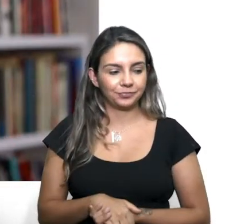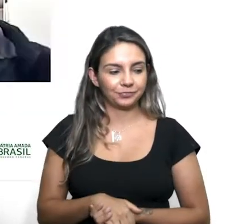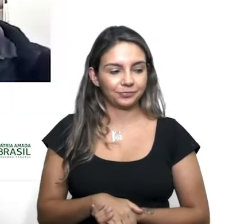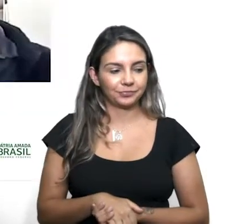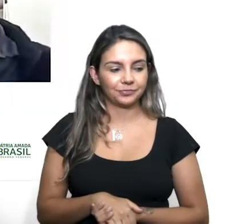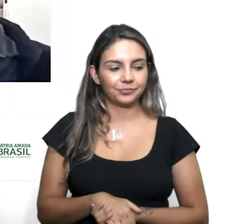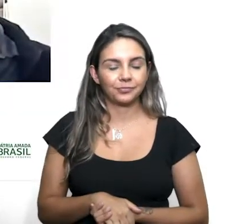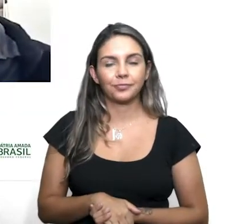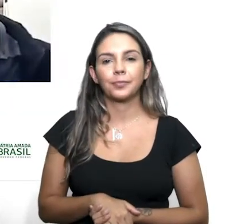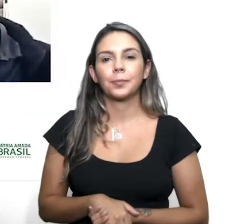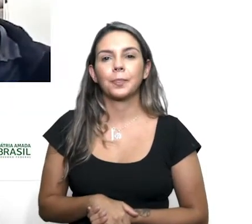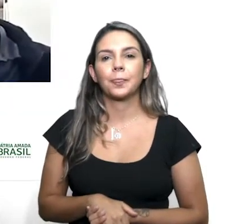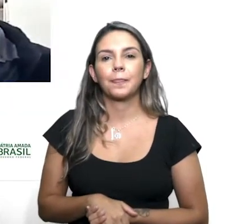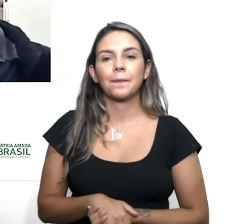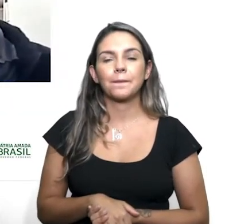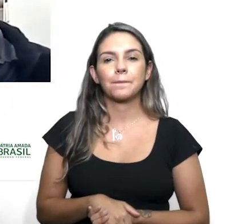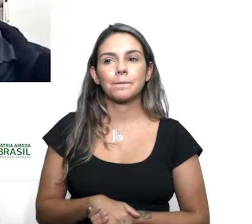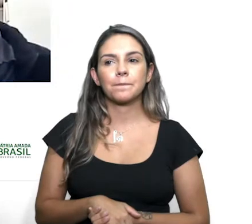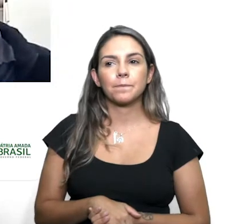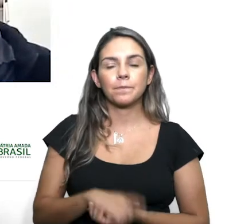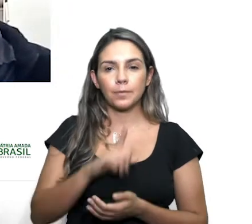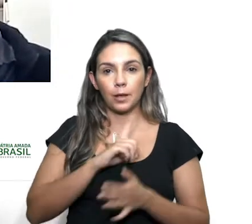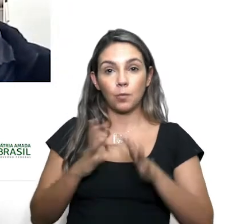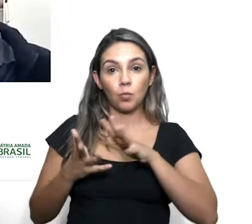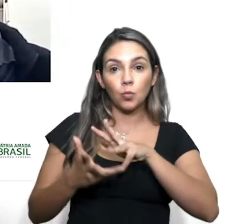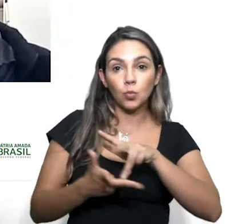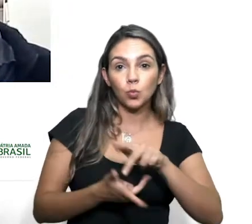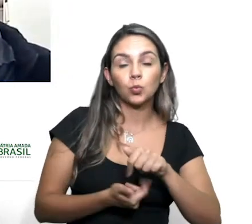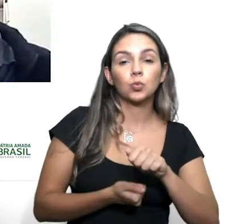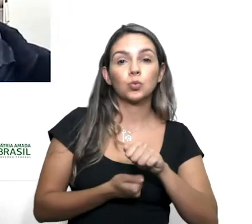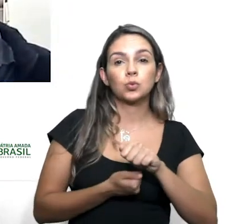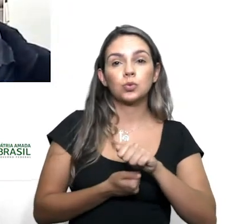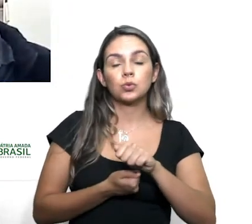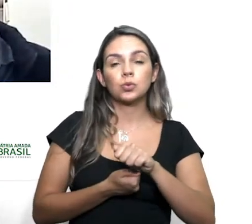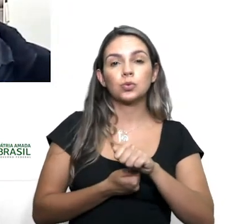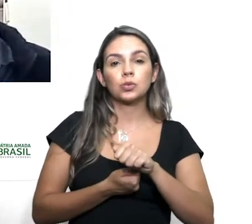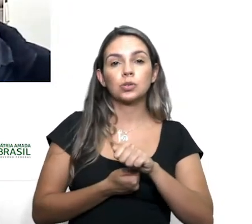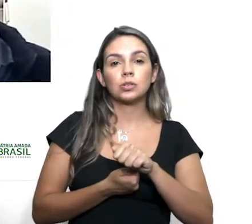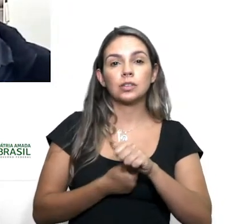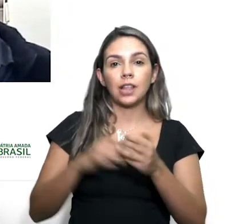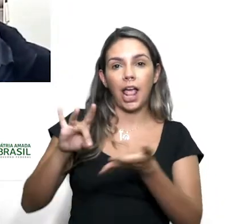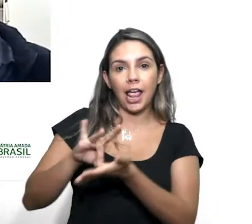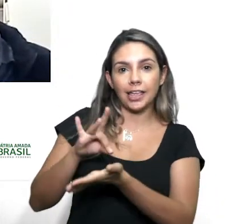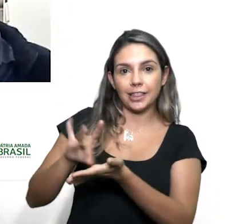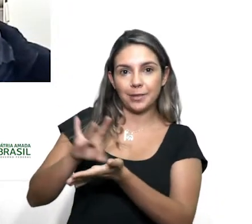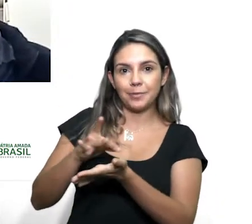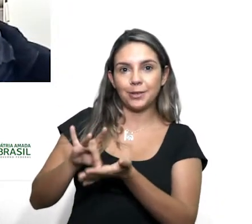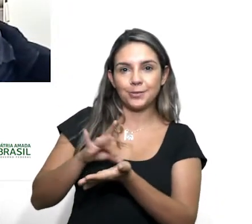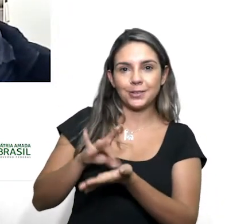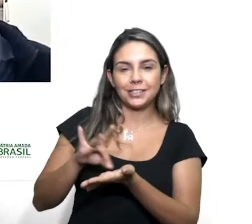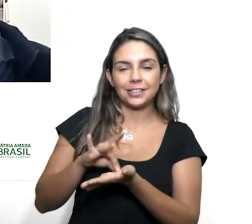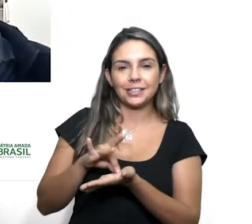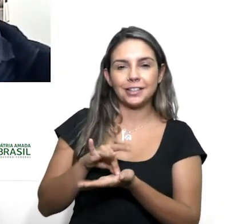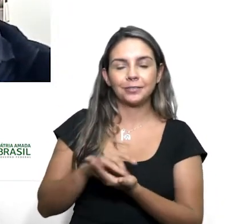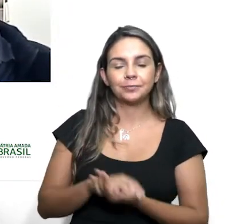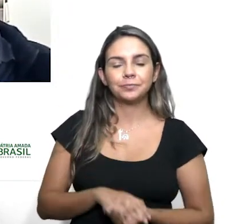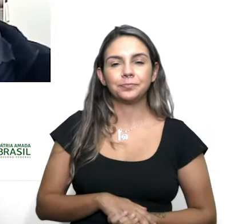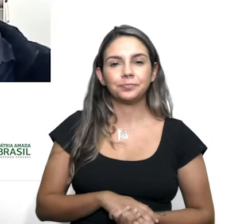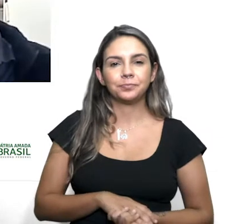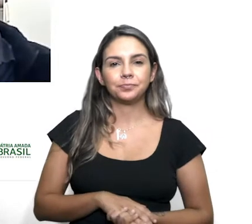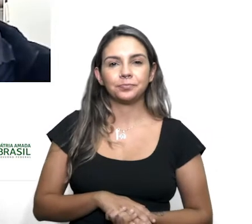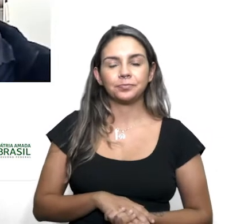livros de Gonçalo Tavares. Há mundos que são inimigos, ou seja, e